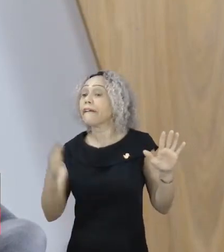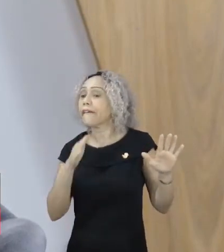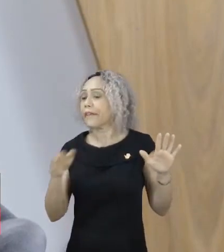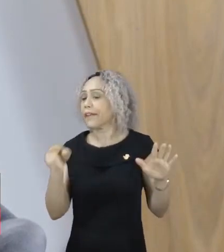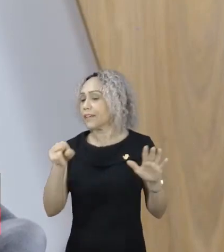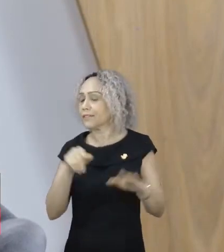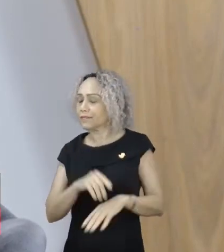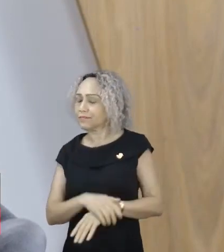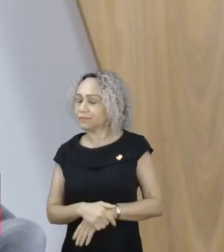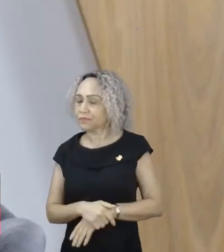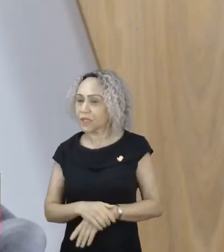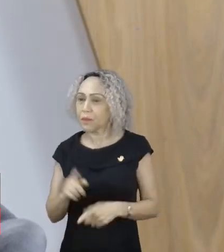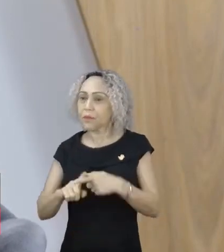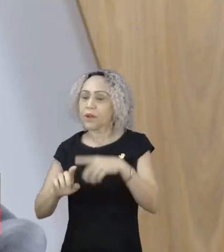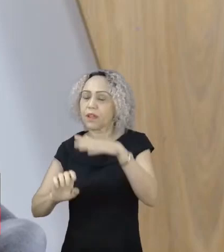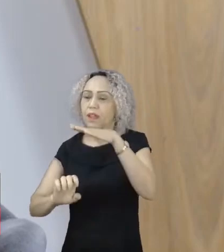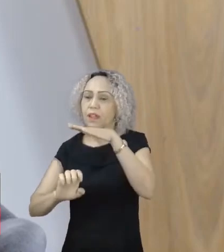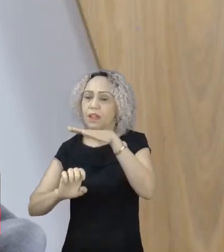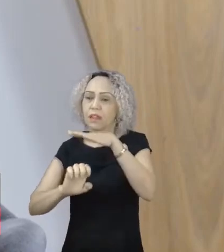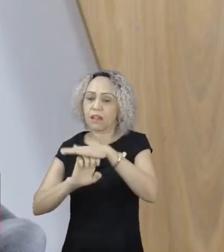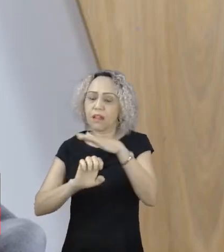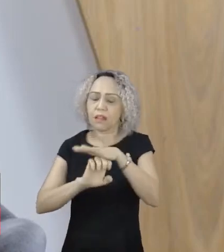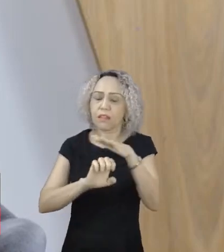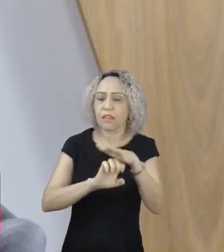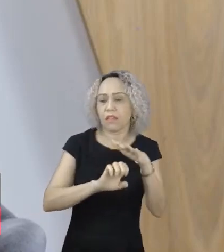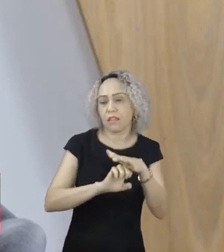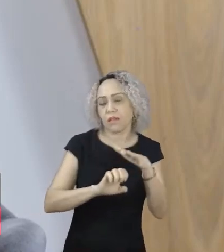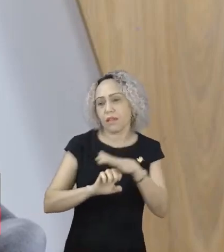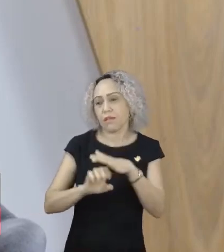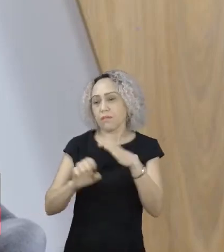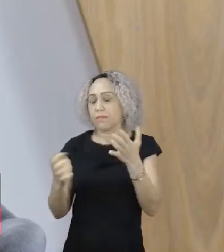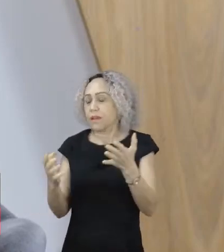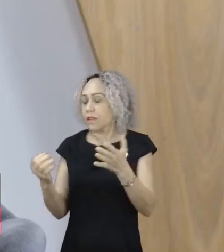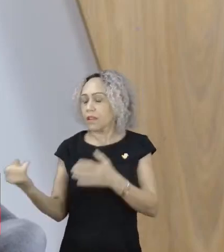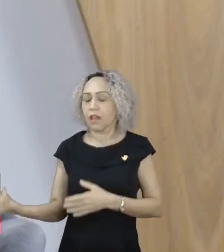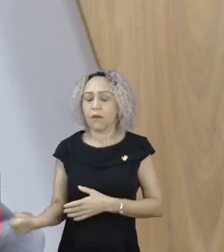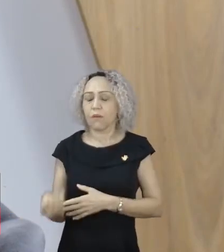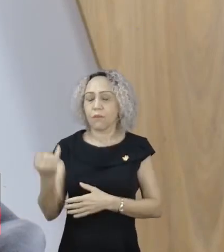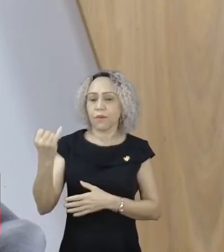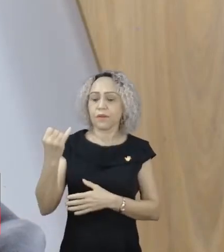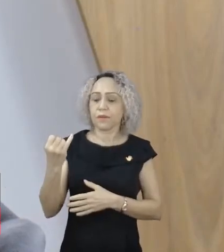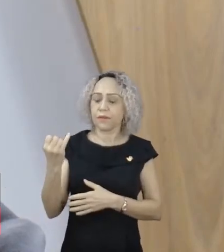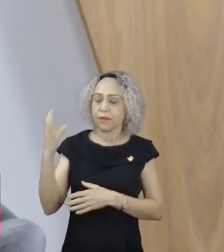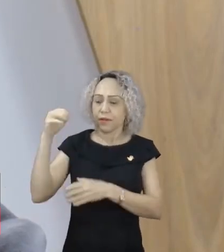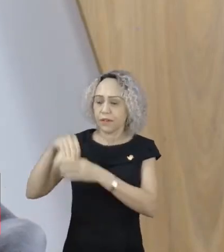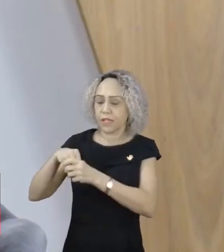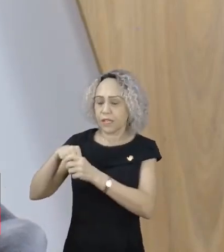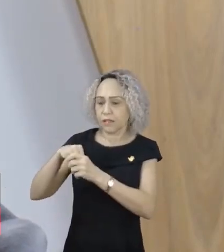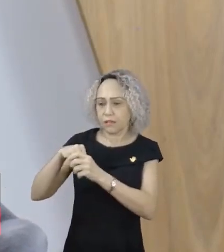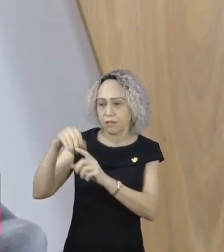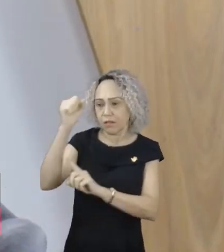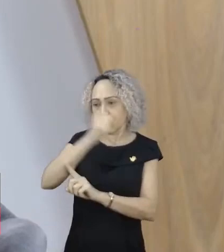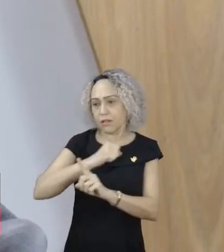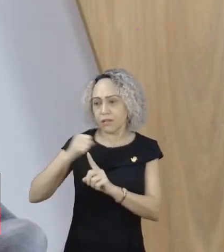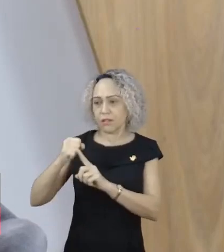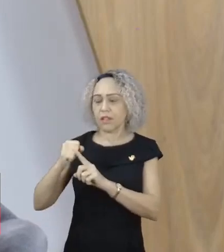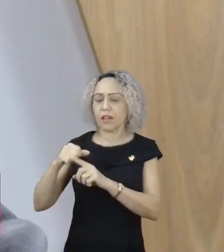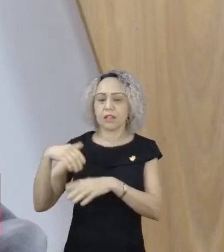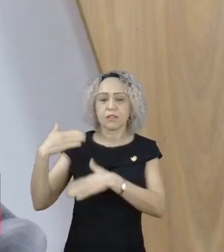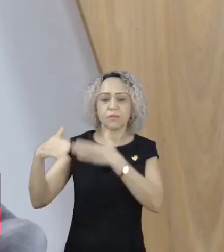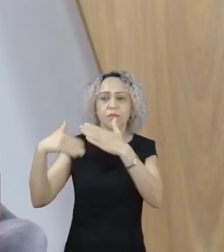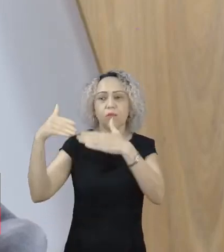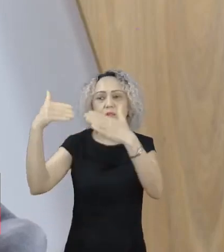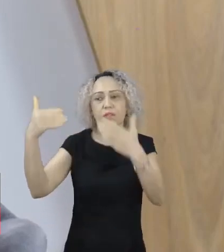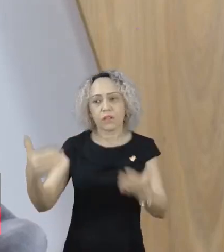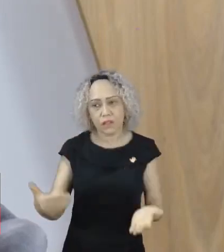estatais elas estão em setores-chave, elas têm um papel a desenvolver na sociedade fortíssimo, e elas vão muito além, às vezes, da